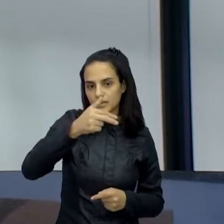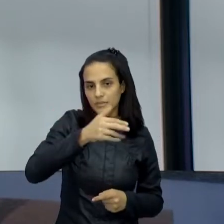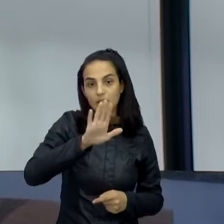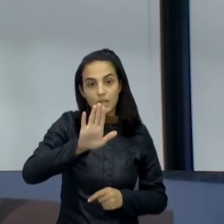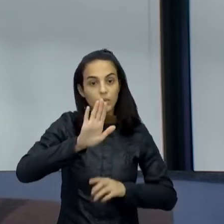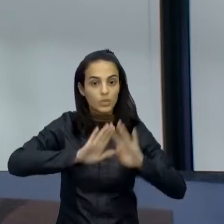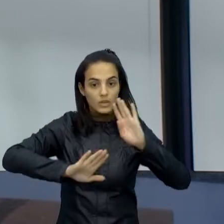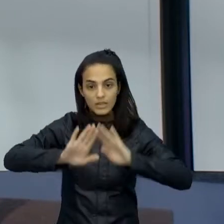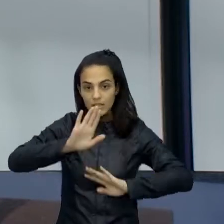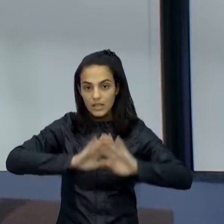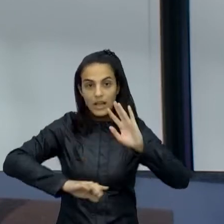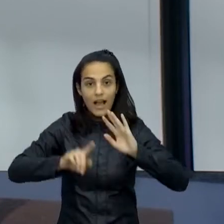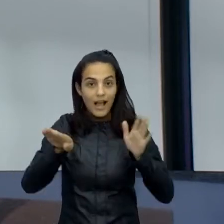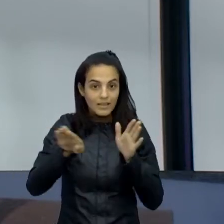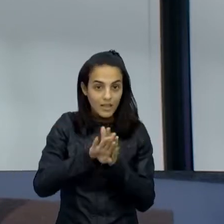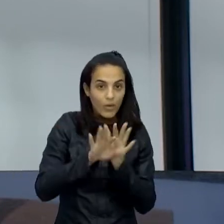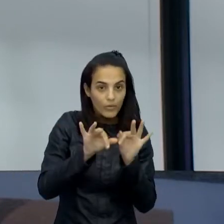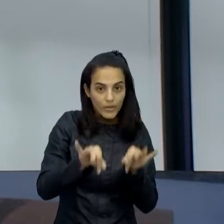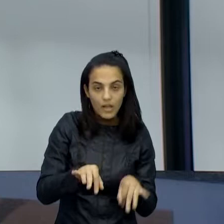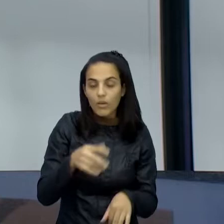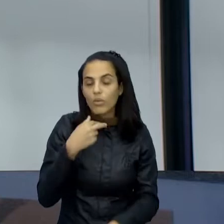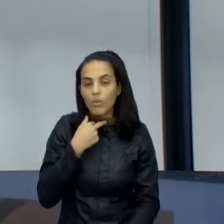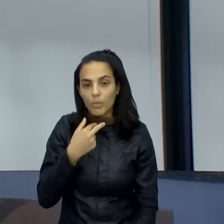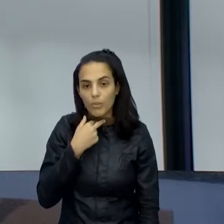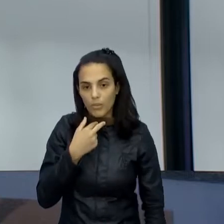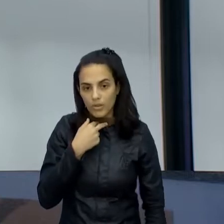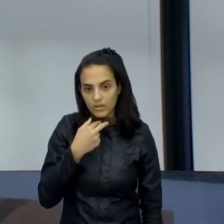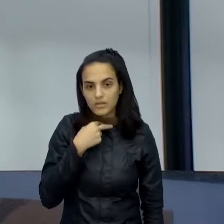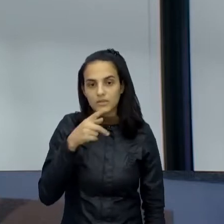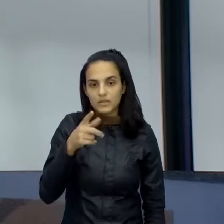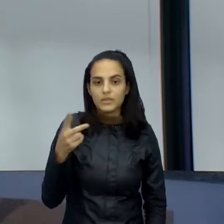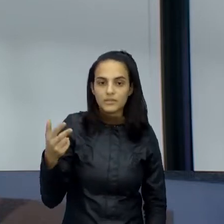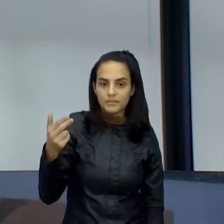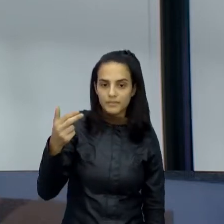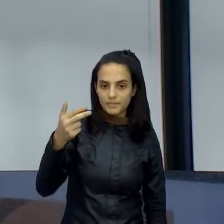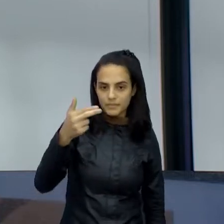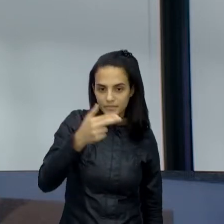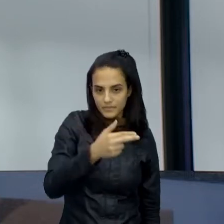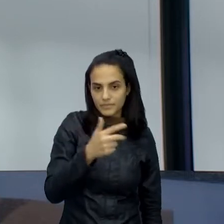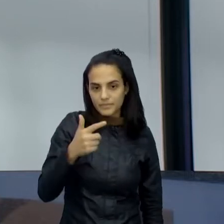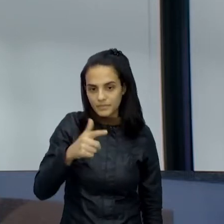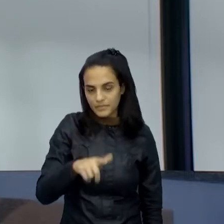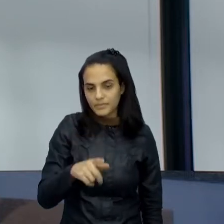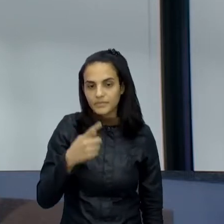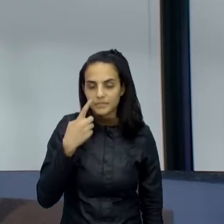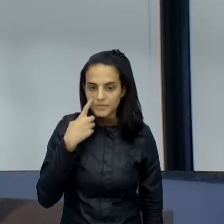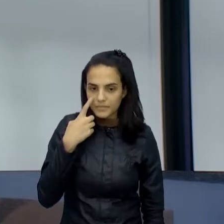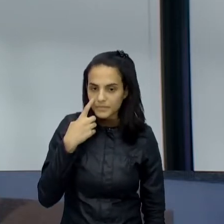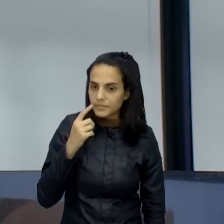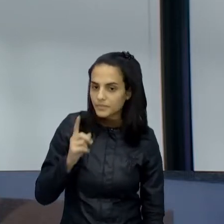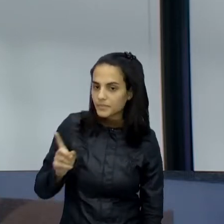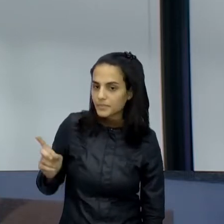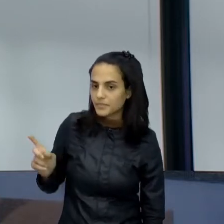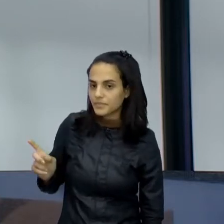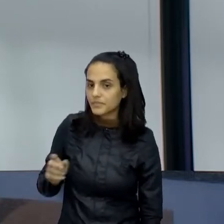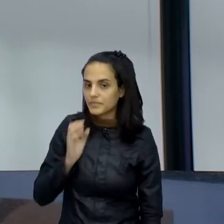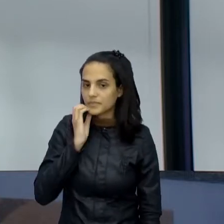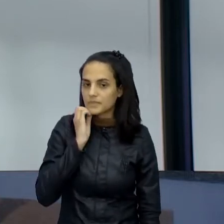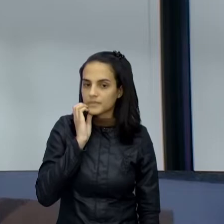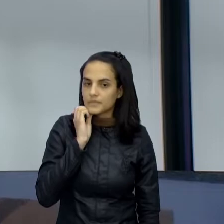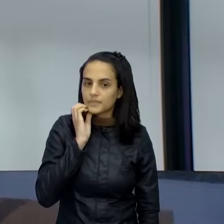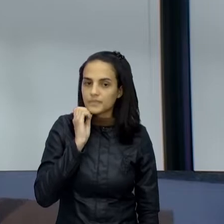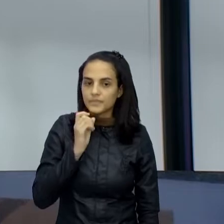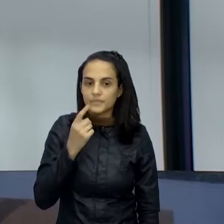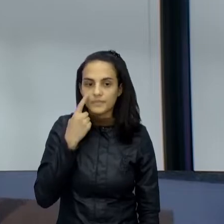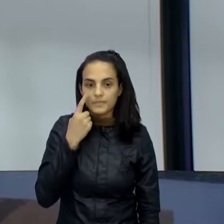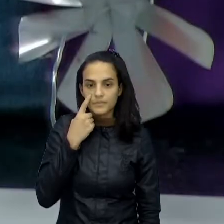você não pode cortar até o final. Você vai cortar de novo eu vou mostrar aqui, ó, na câmera, você vai fazer esse corte, vamos